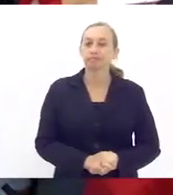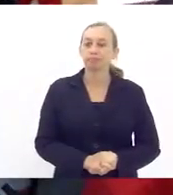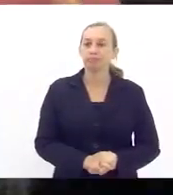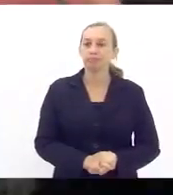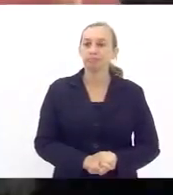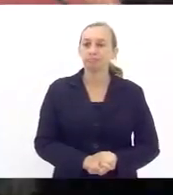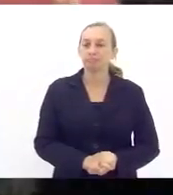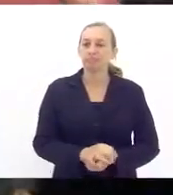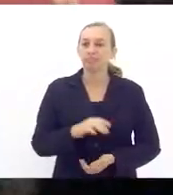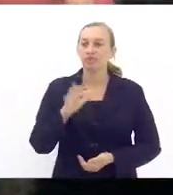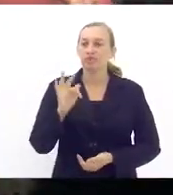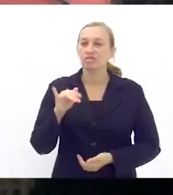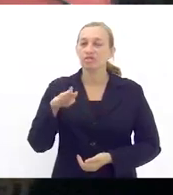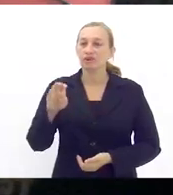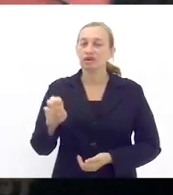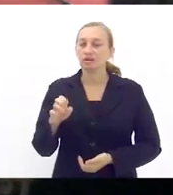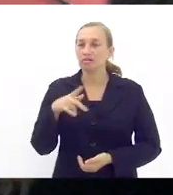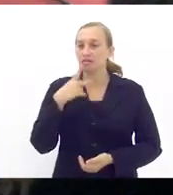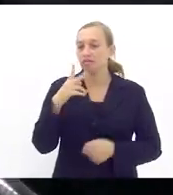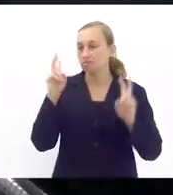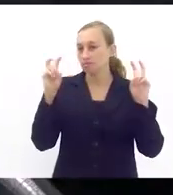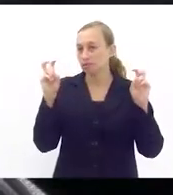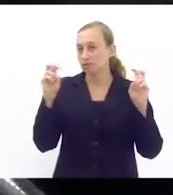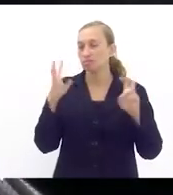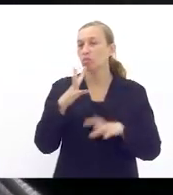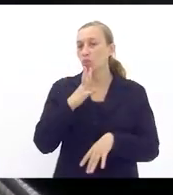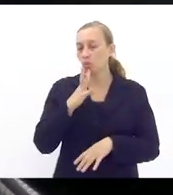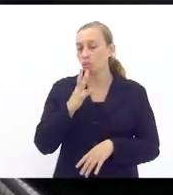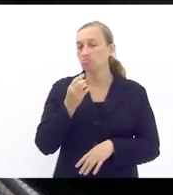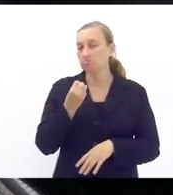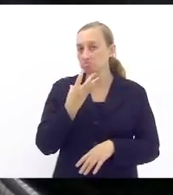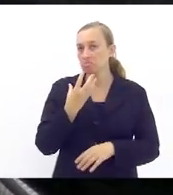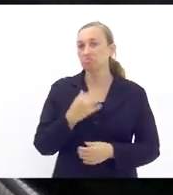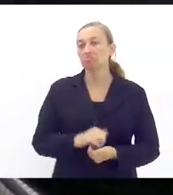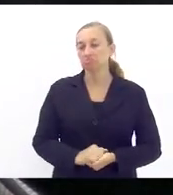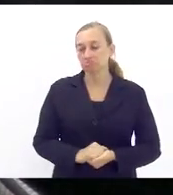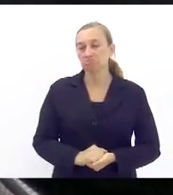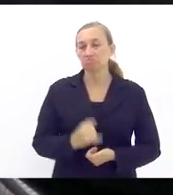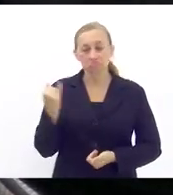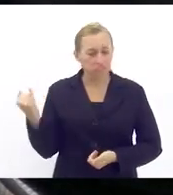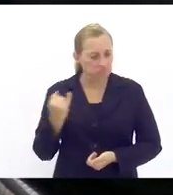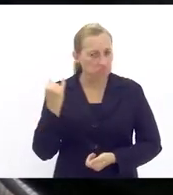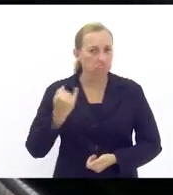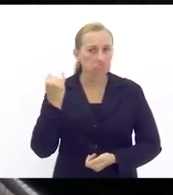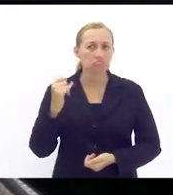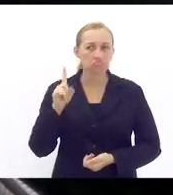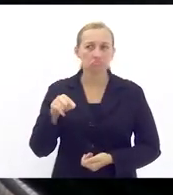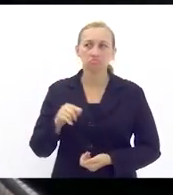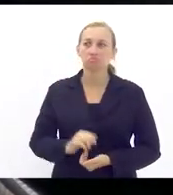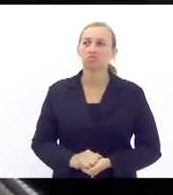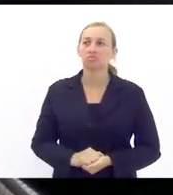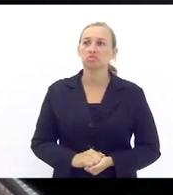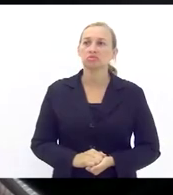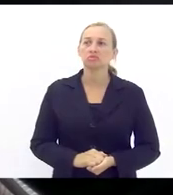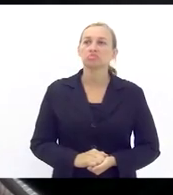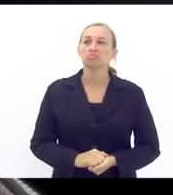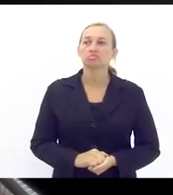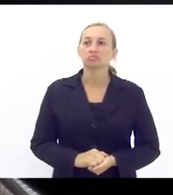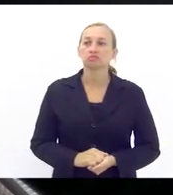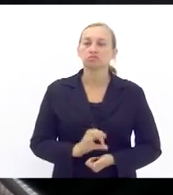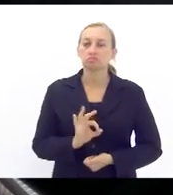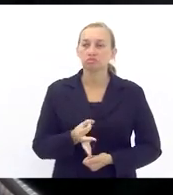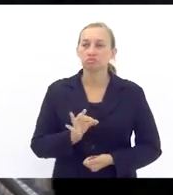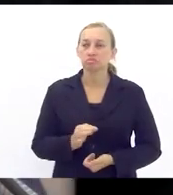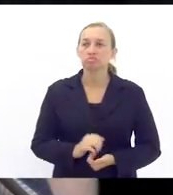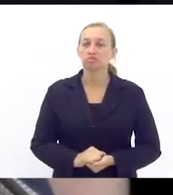Felipe colocou questões aqui que a gente reconhece serem questões muito pertinentes né E com muita propriedade